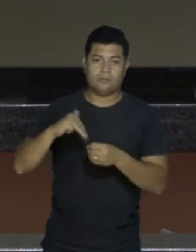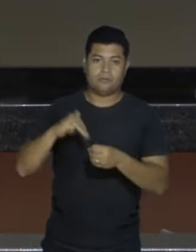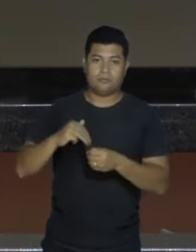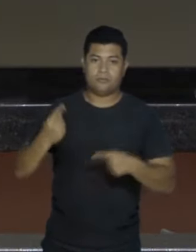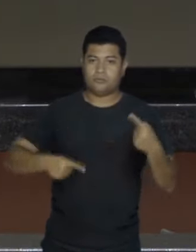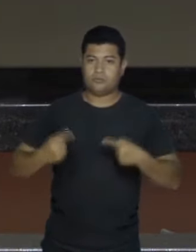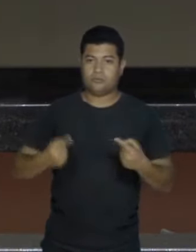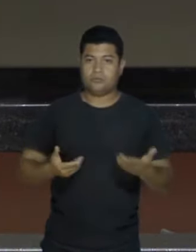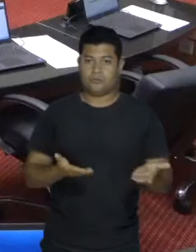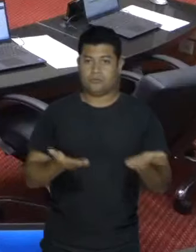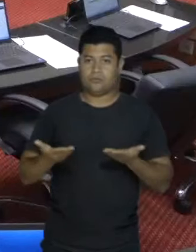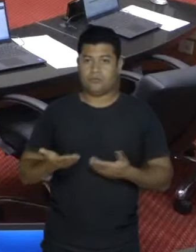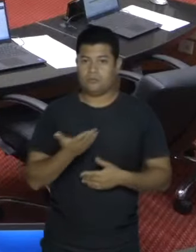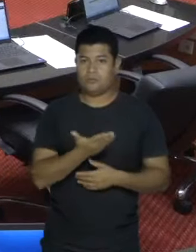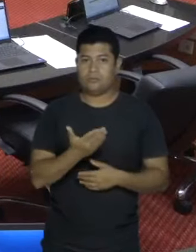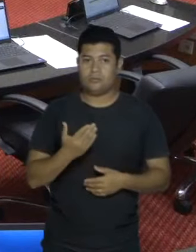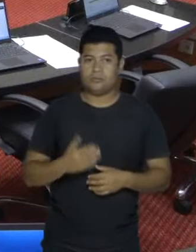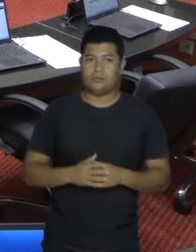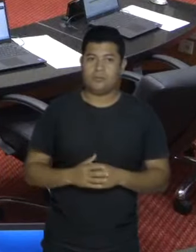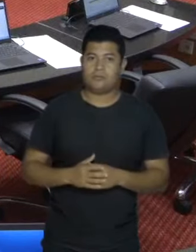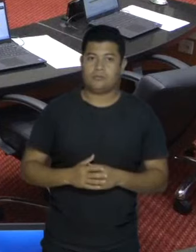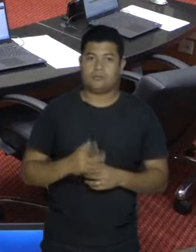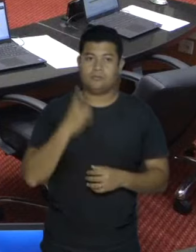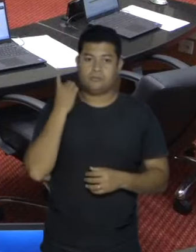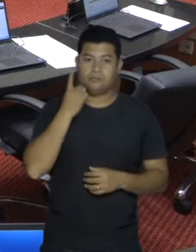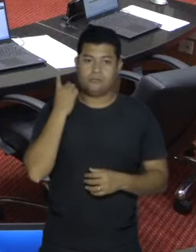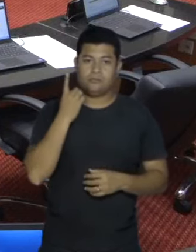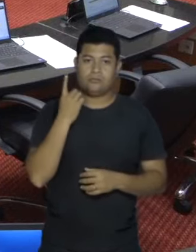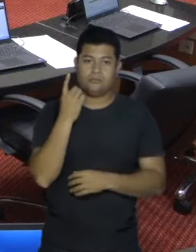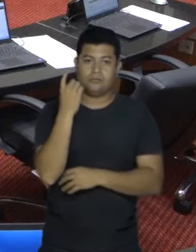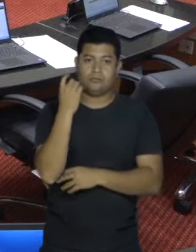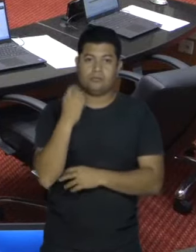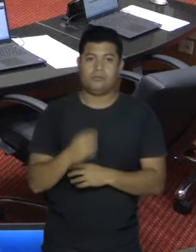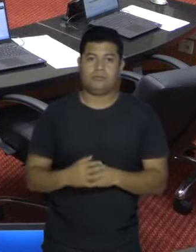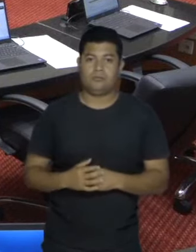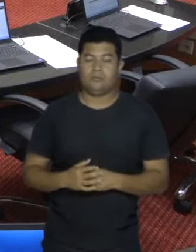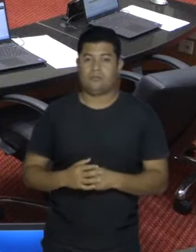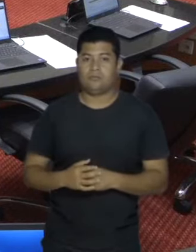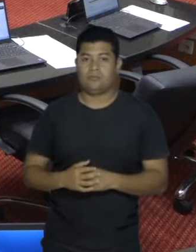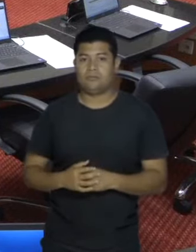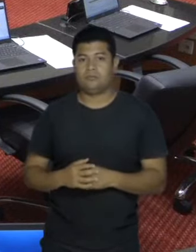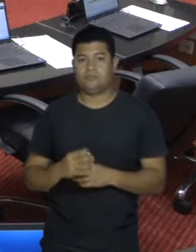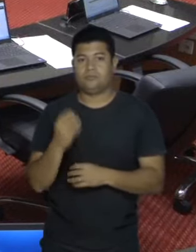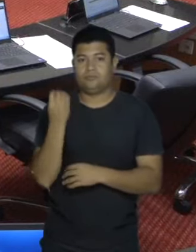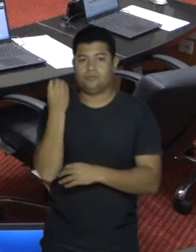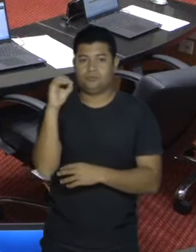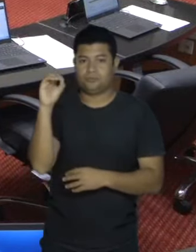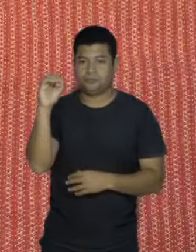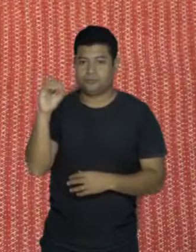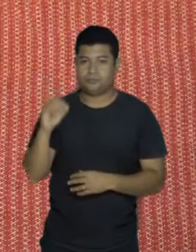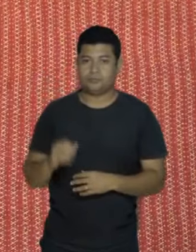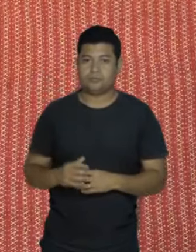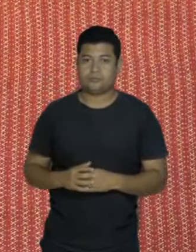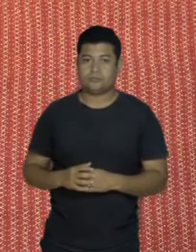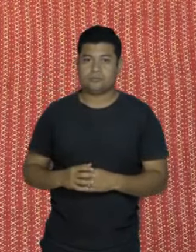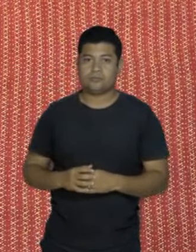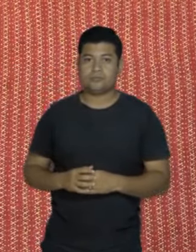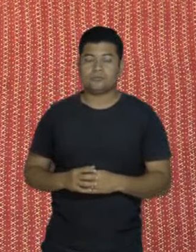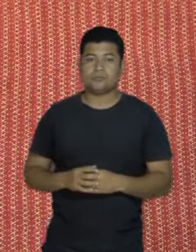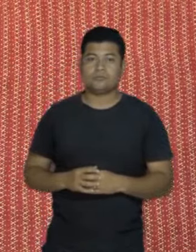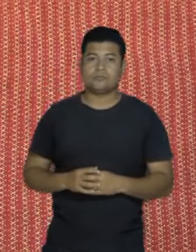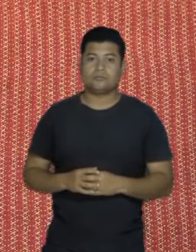autor Deputado Lunelli eu prezado Presidente Eu apresento esta casa hoje uma Moção em